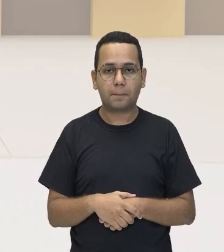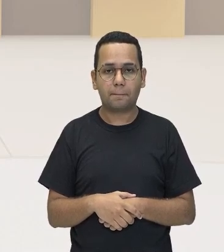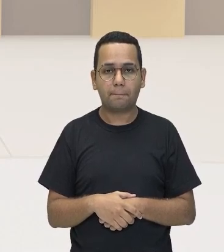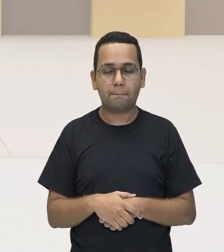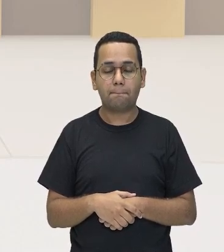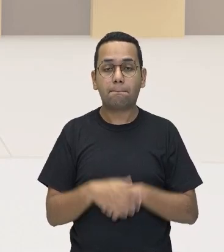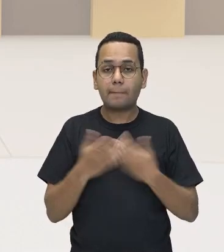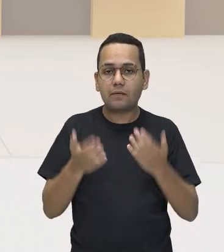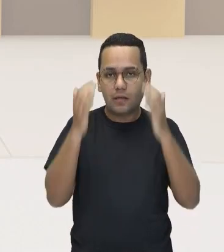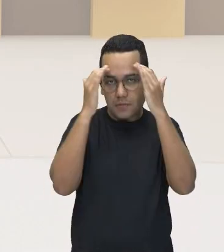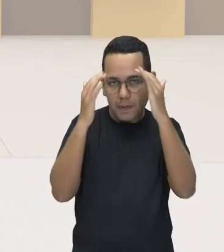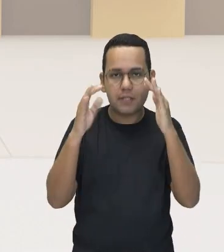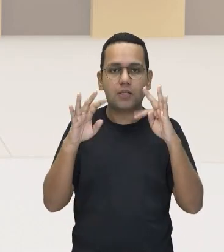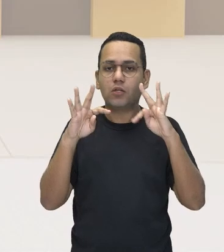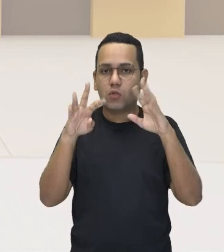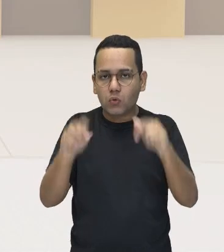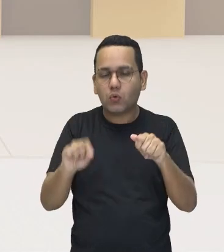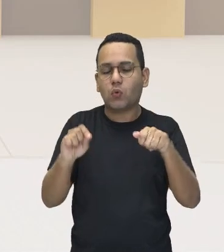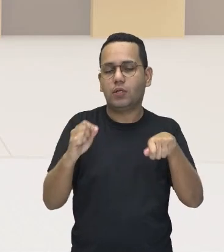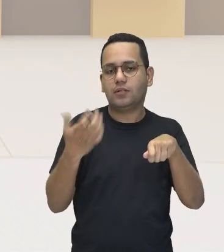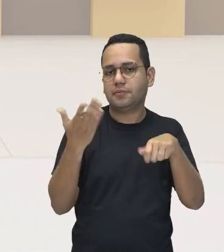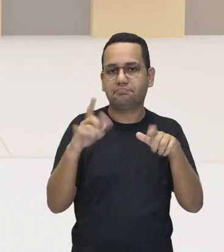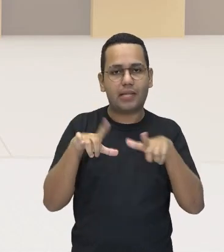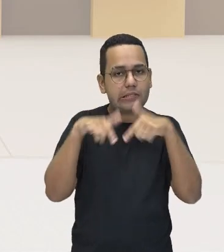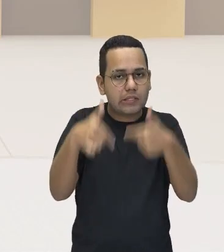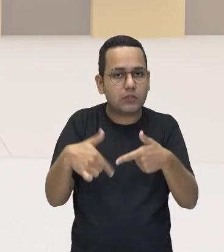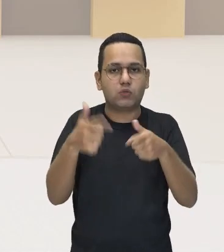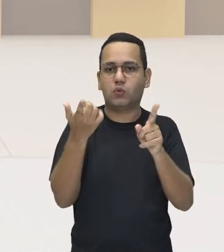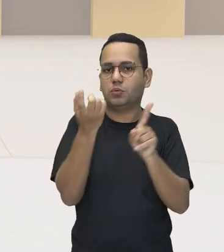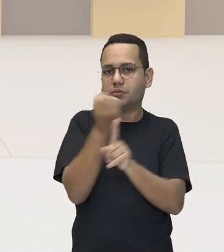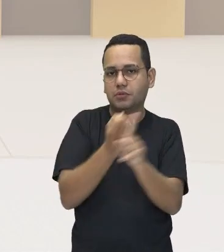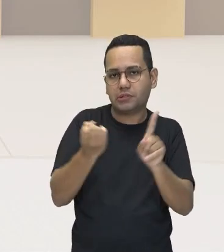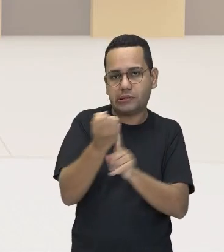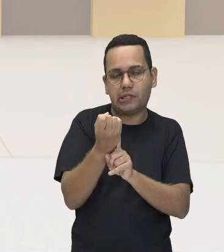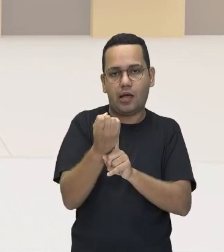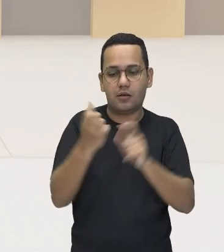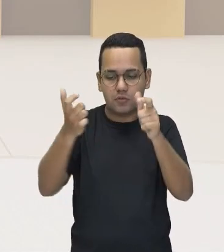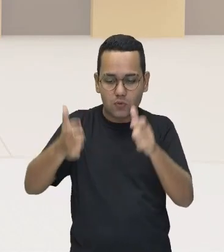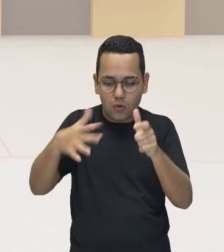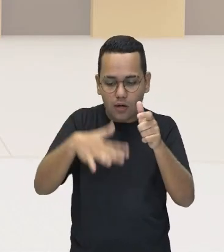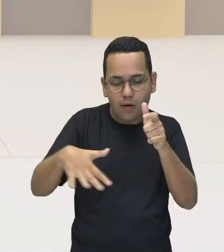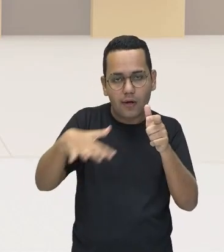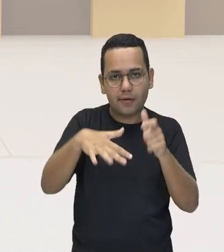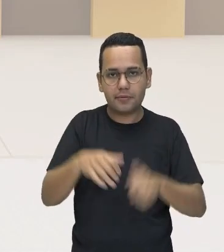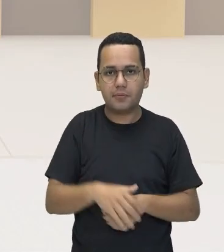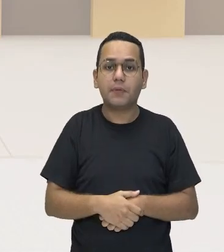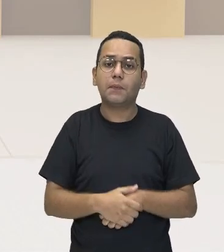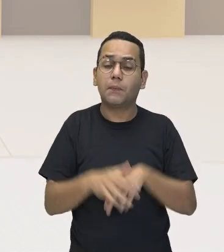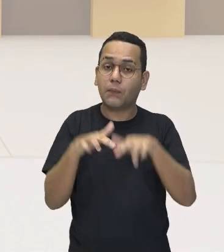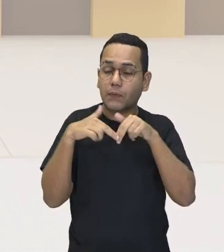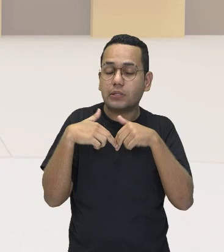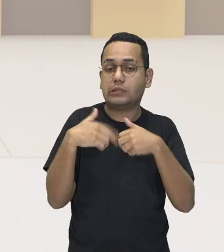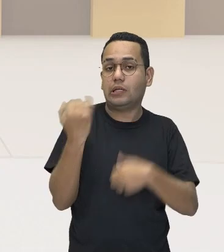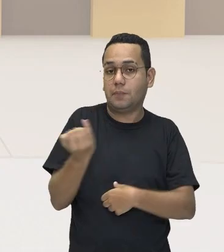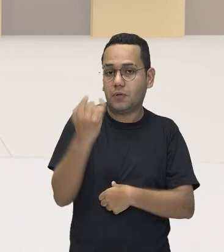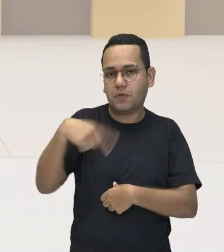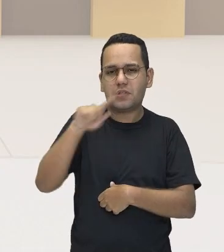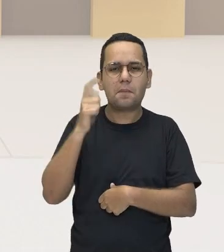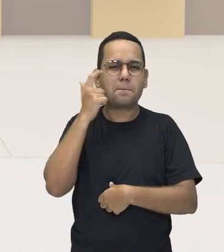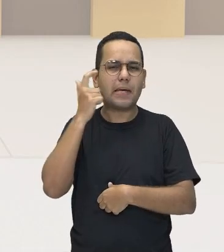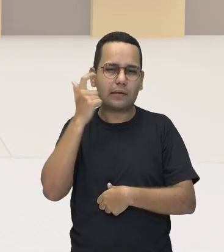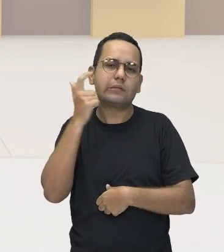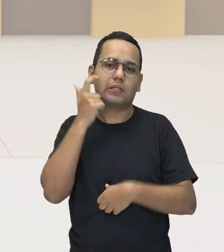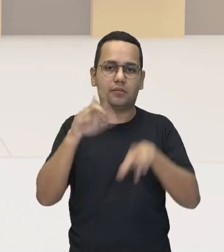povos, de todas as comunidades. Então, vocês têm que pensar nessa diversidade cultural também na hora